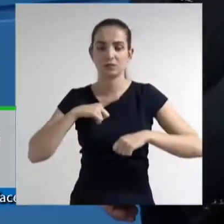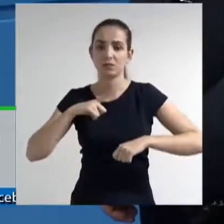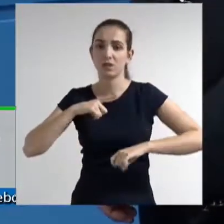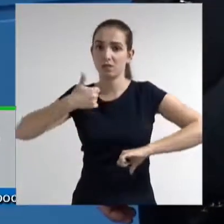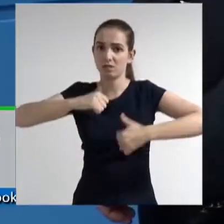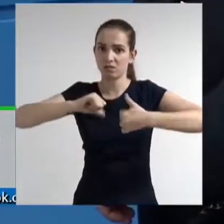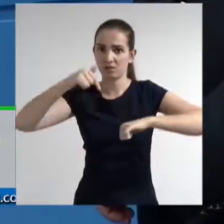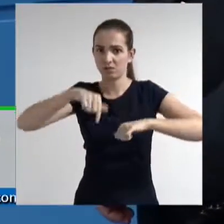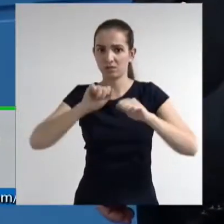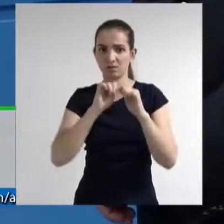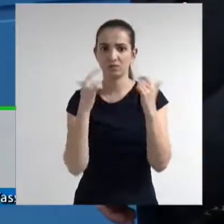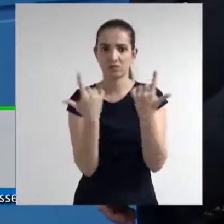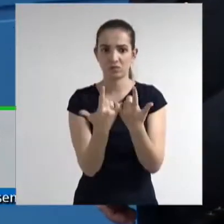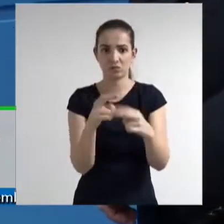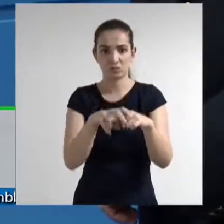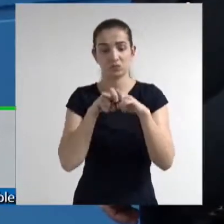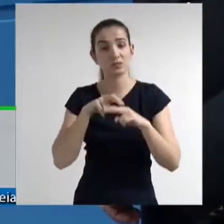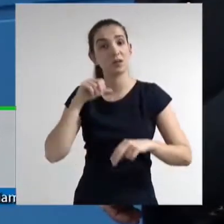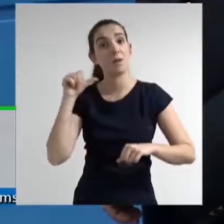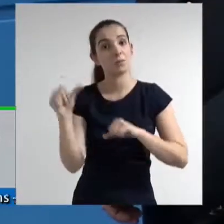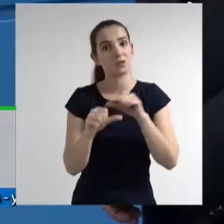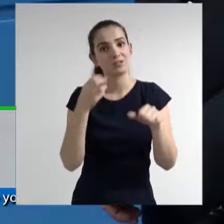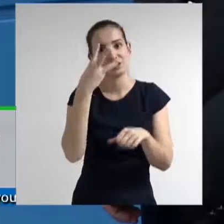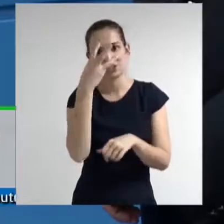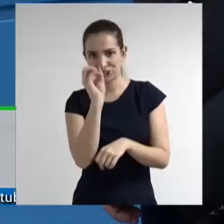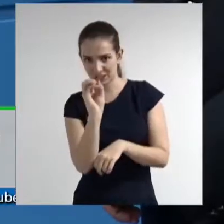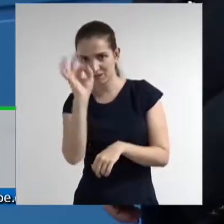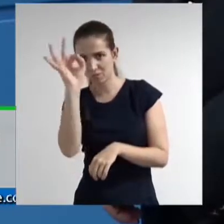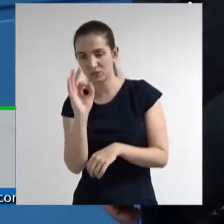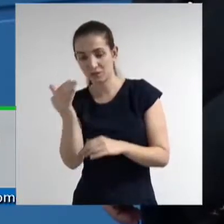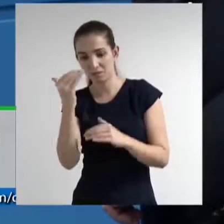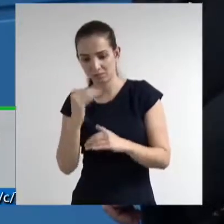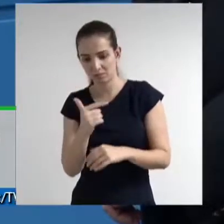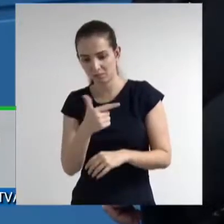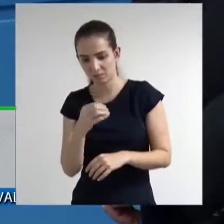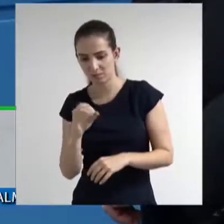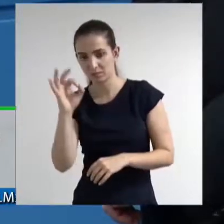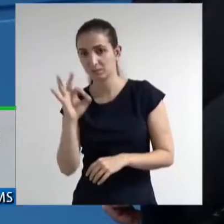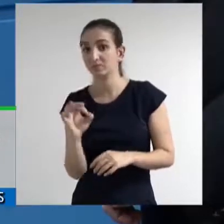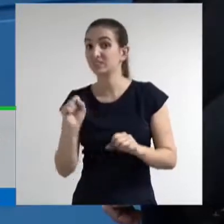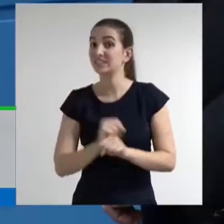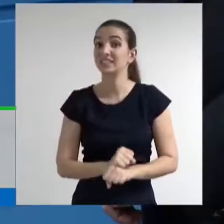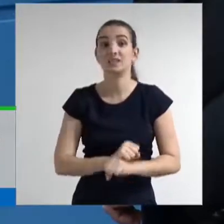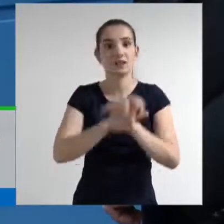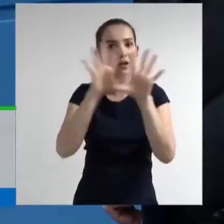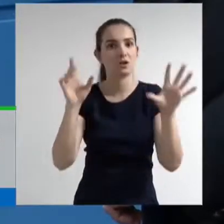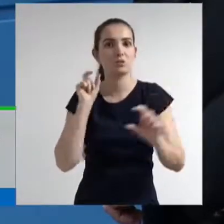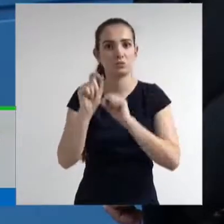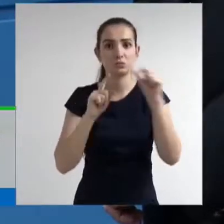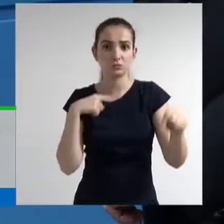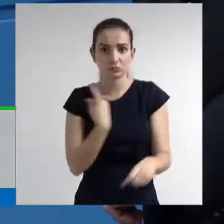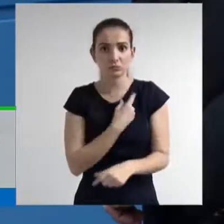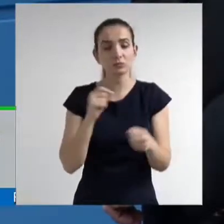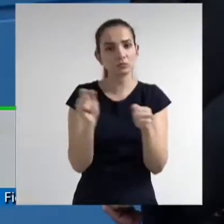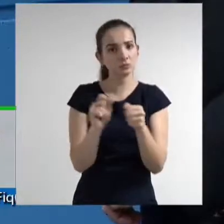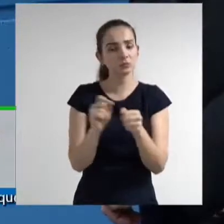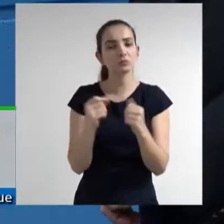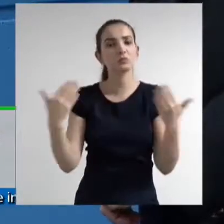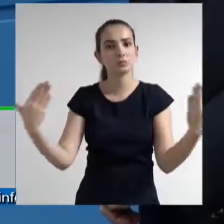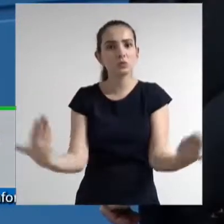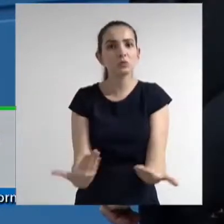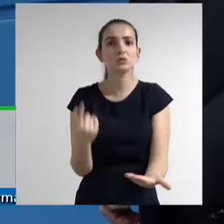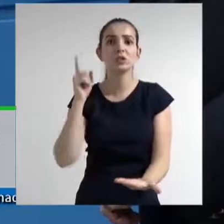Casa Legislativa. Então, a alteração de 30% para 20% deixa muito claro que o que nós estamos fazendo aqui